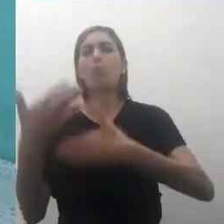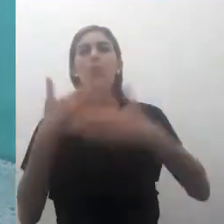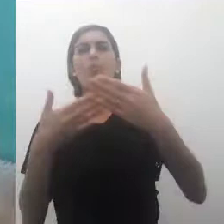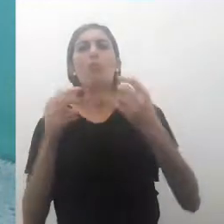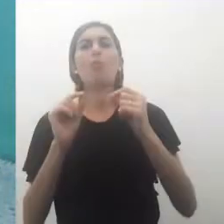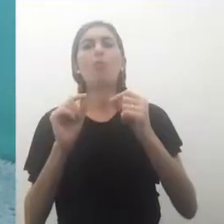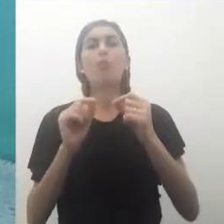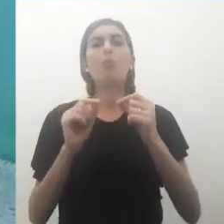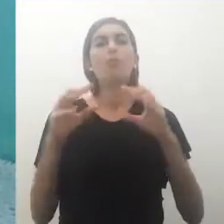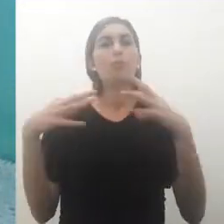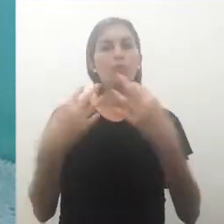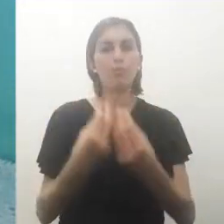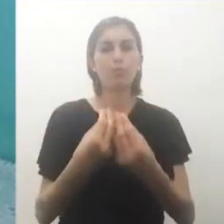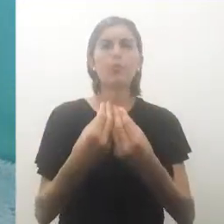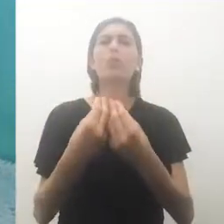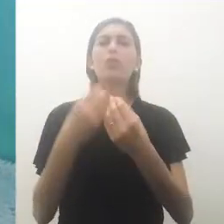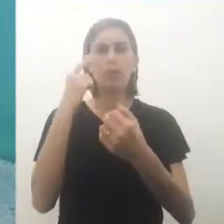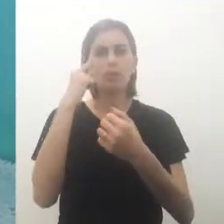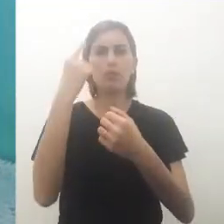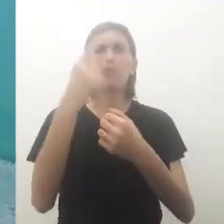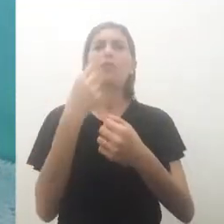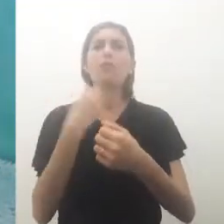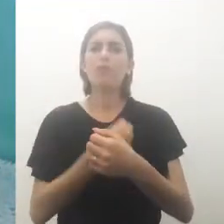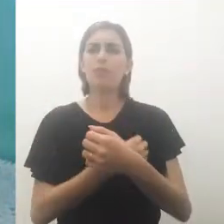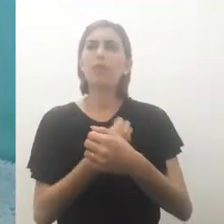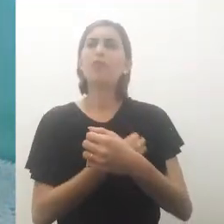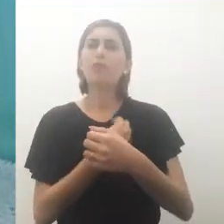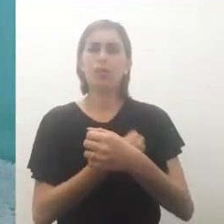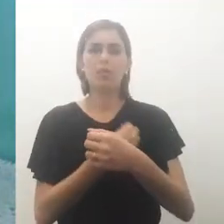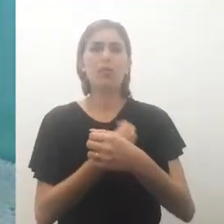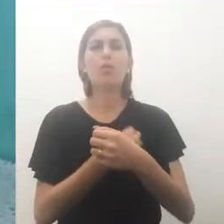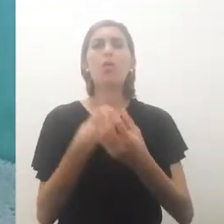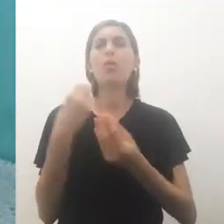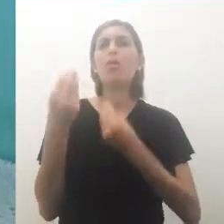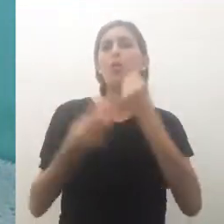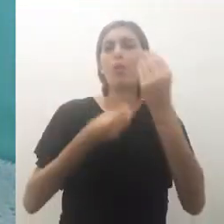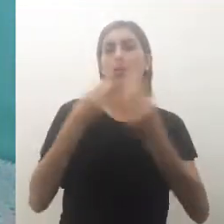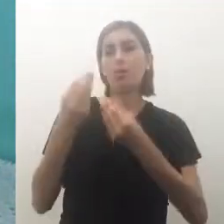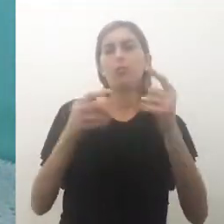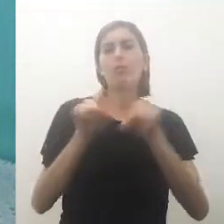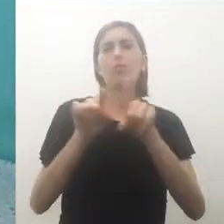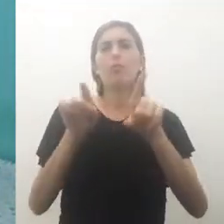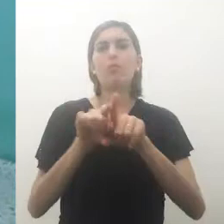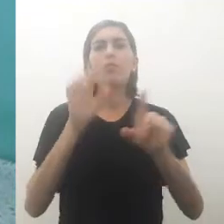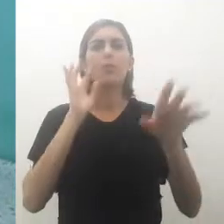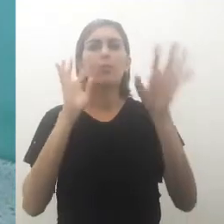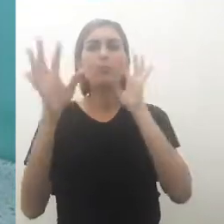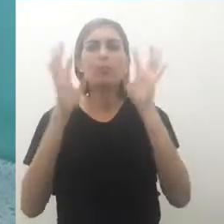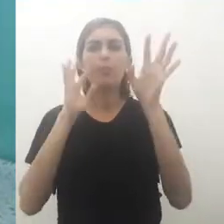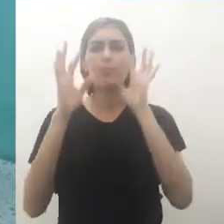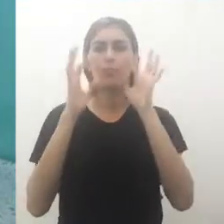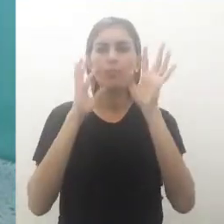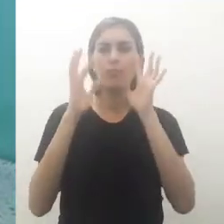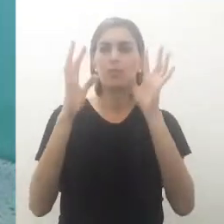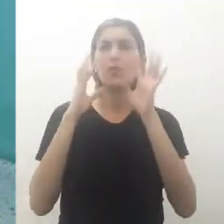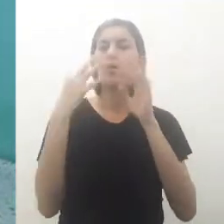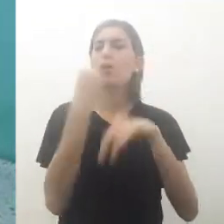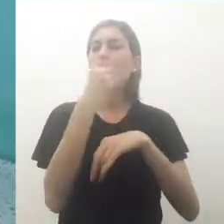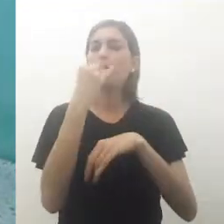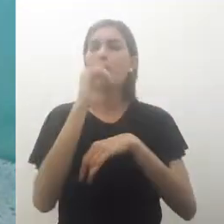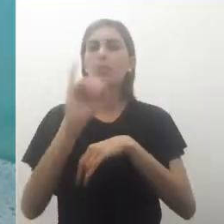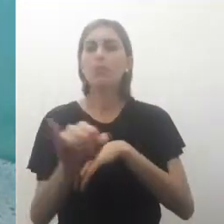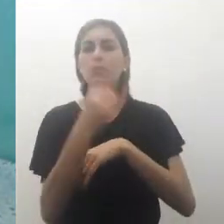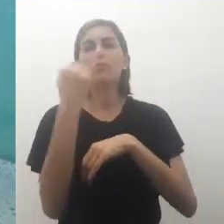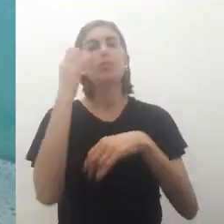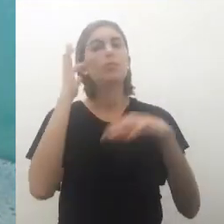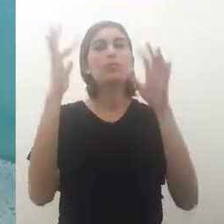E isso tudo como altera a nossa vida como cidadãos comuns. Além também de refletir e dar muita oportunidade de a